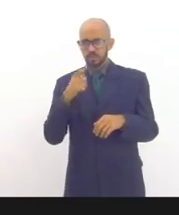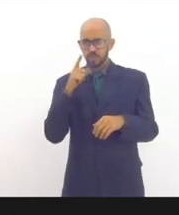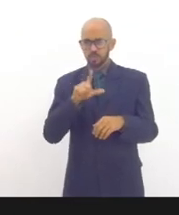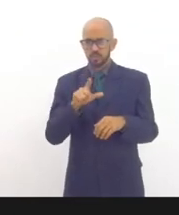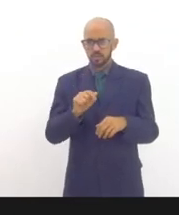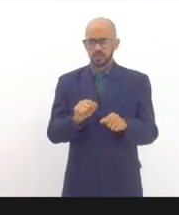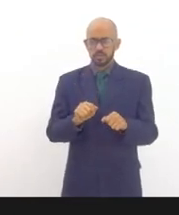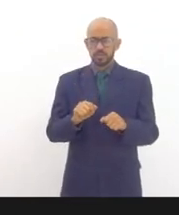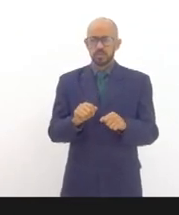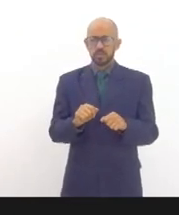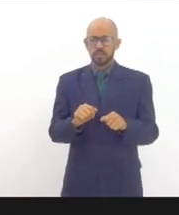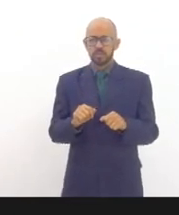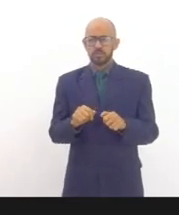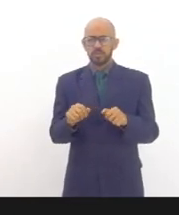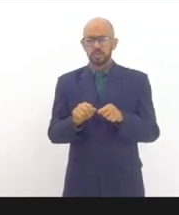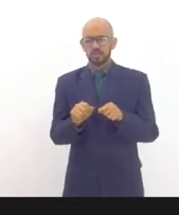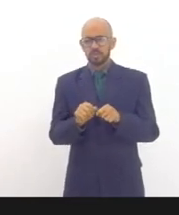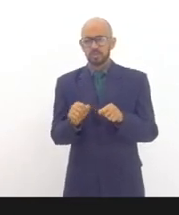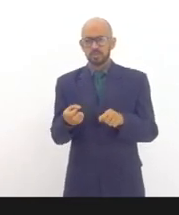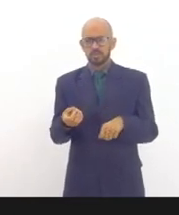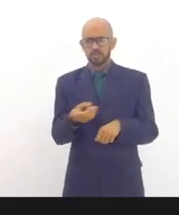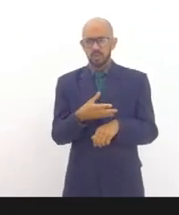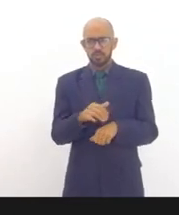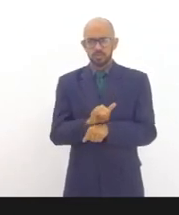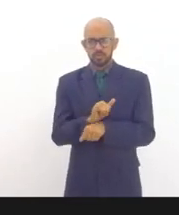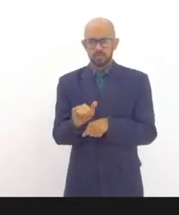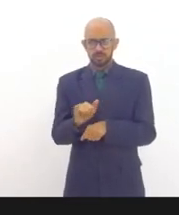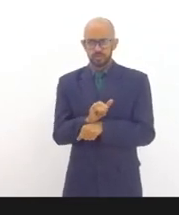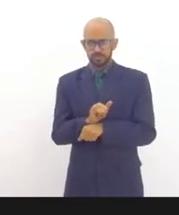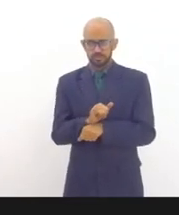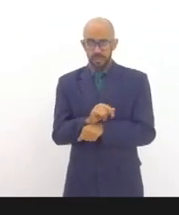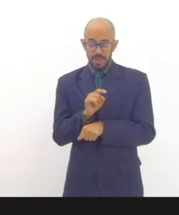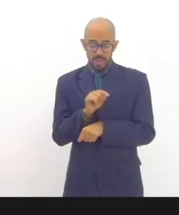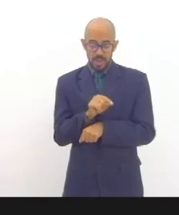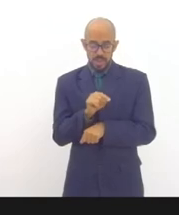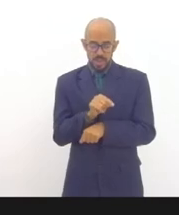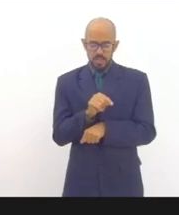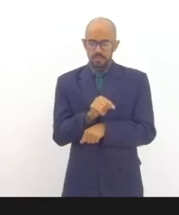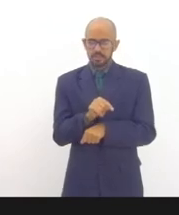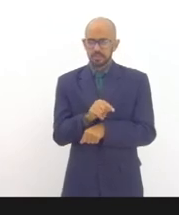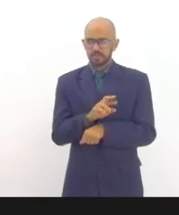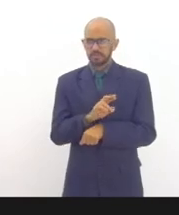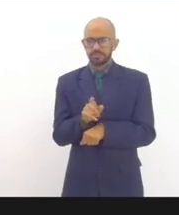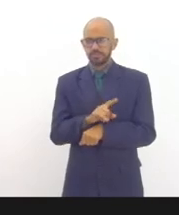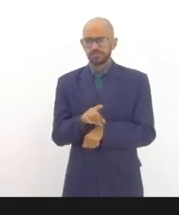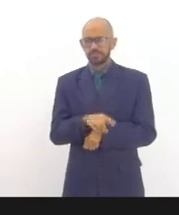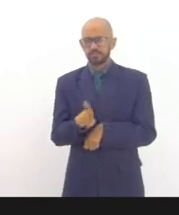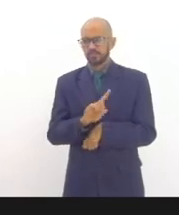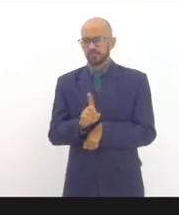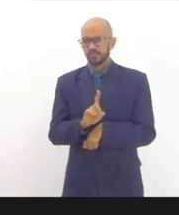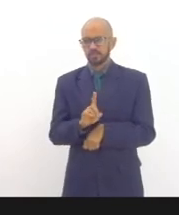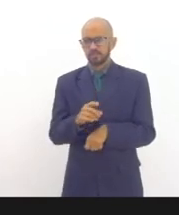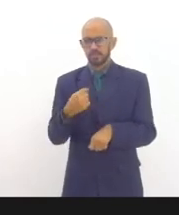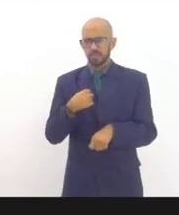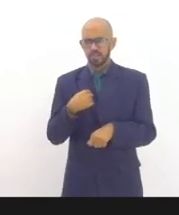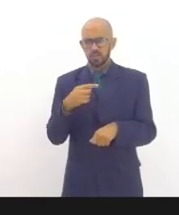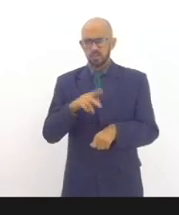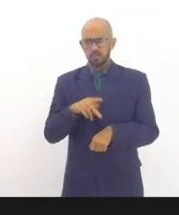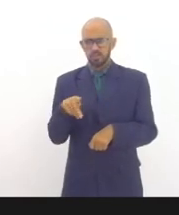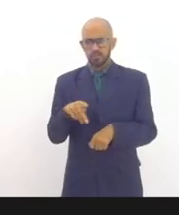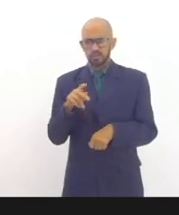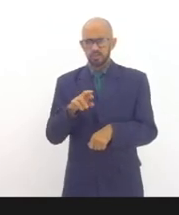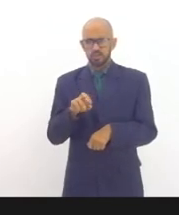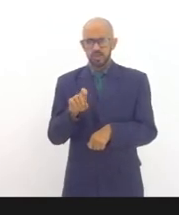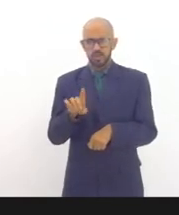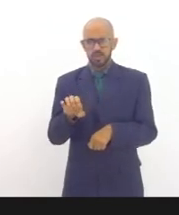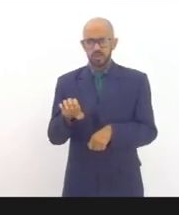a aplicar esses novos componentes. Os tais novos componentes não é necessariamente eu, como professor da rede,